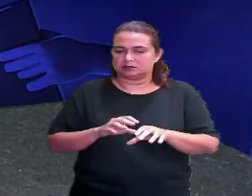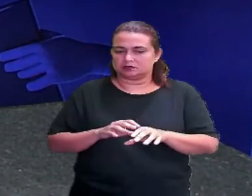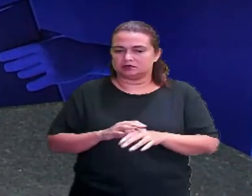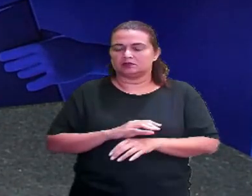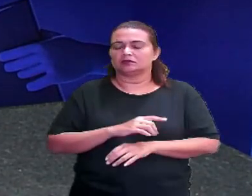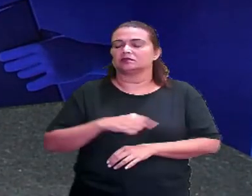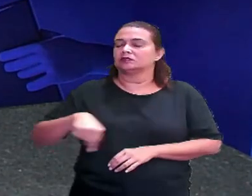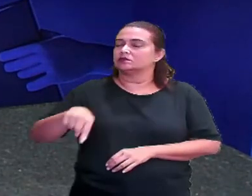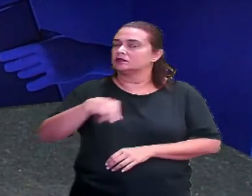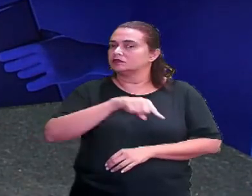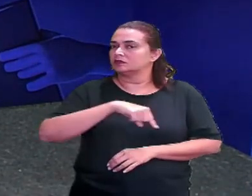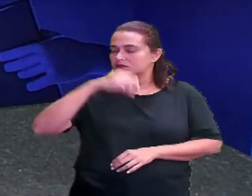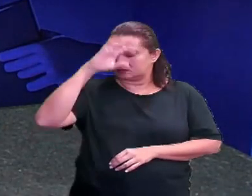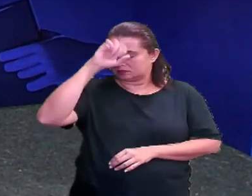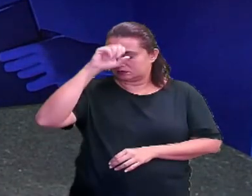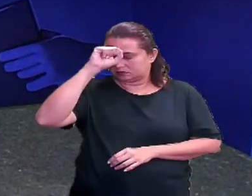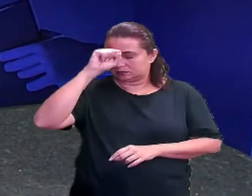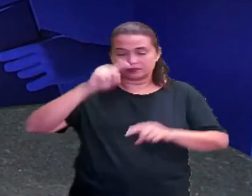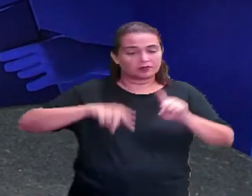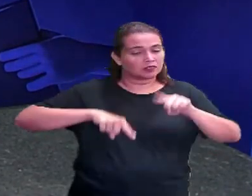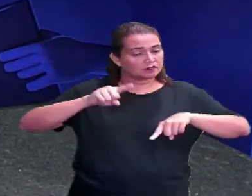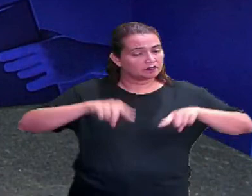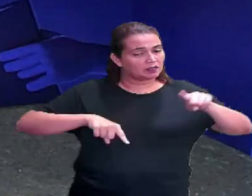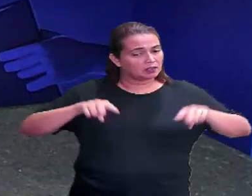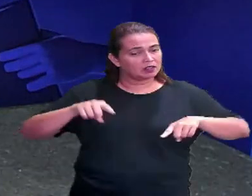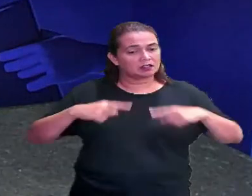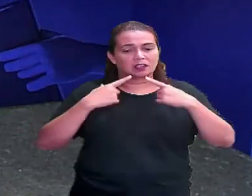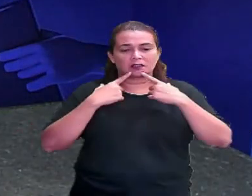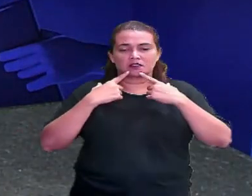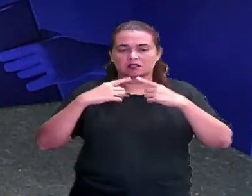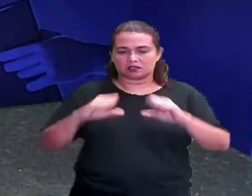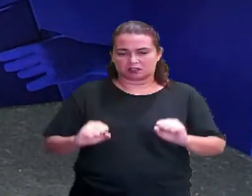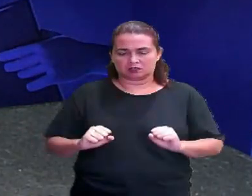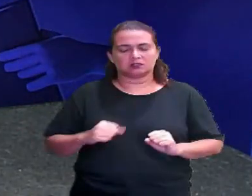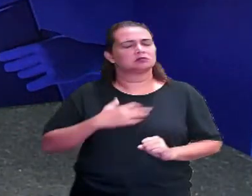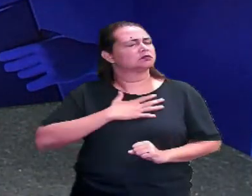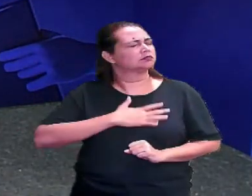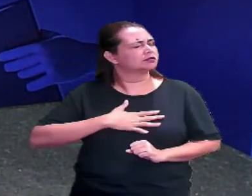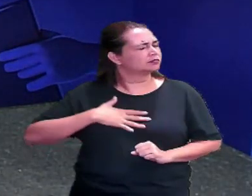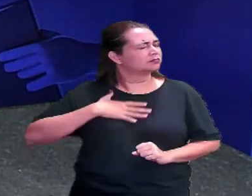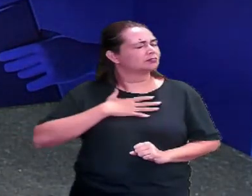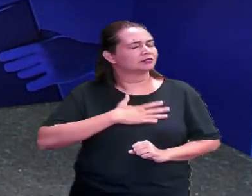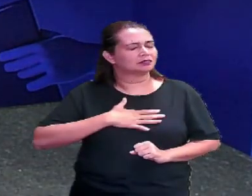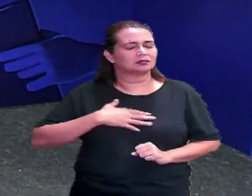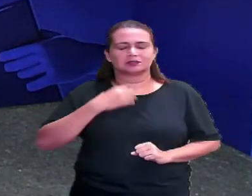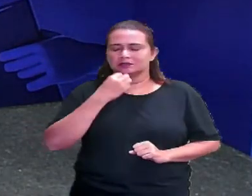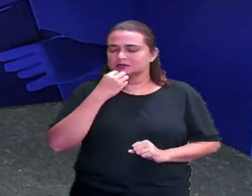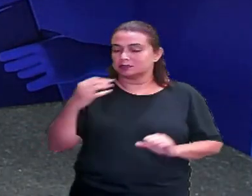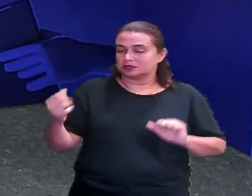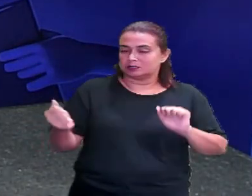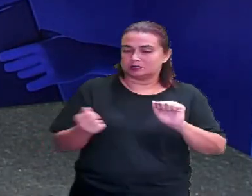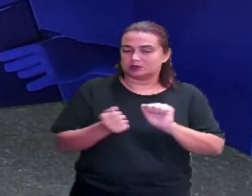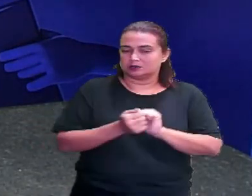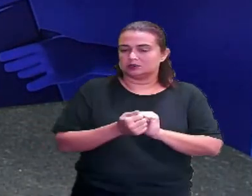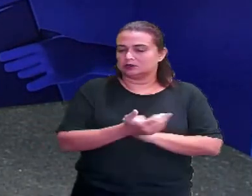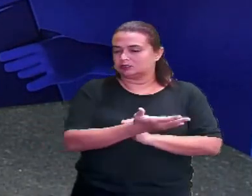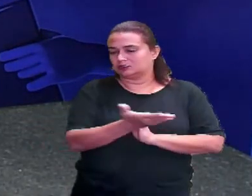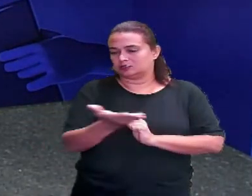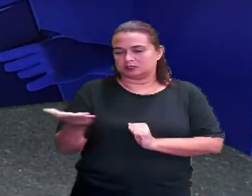estudos de variedades linguísticas. Quero dizer que foi um prazer enorme poder participar aqui com